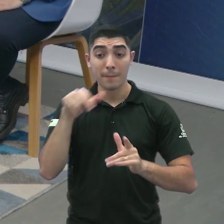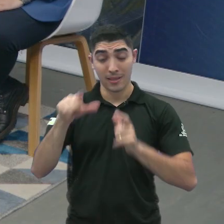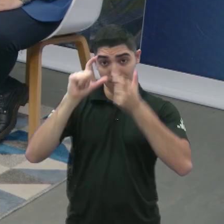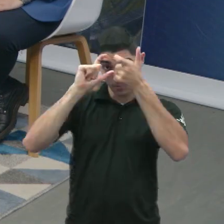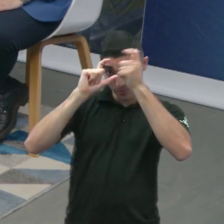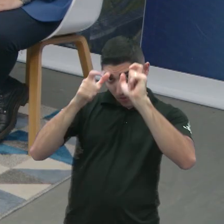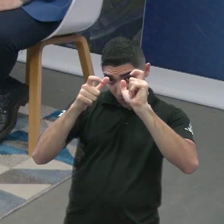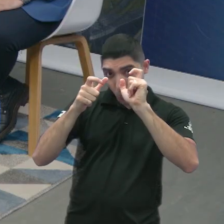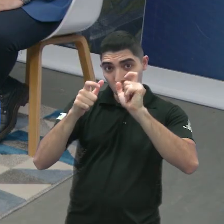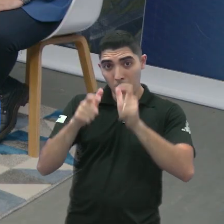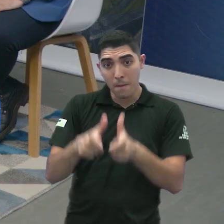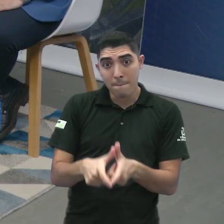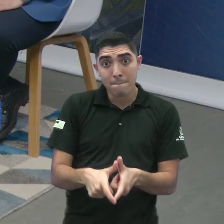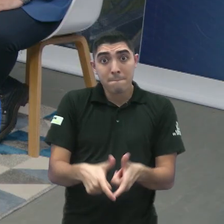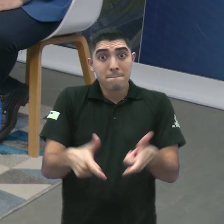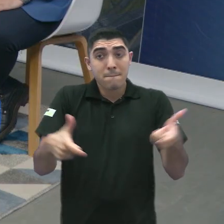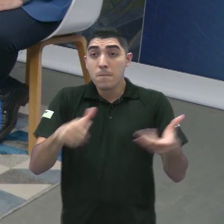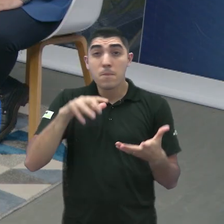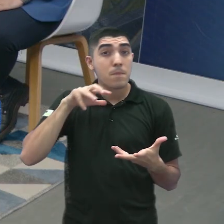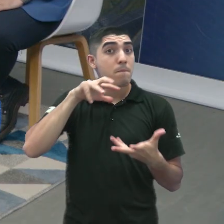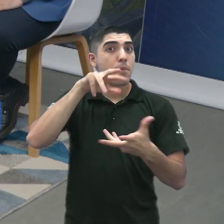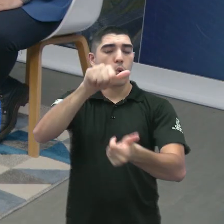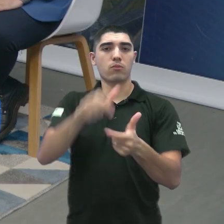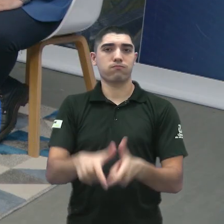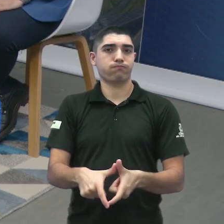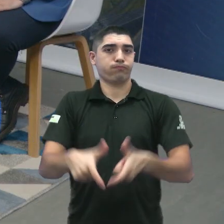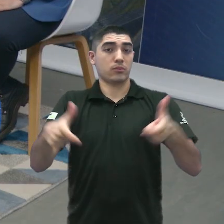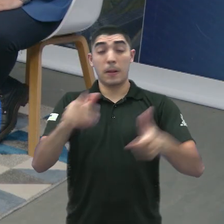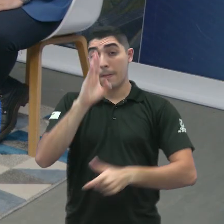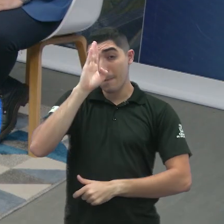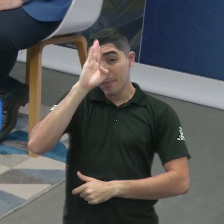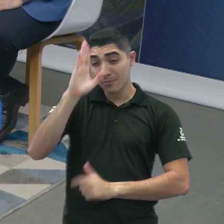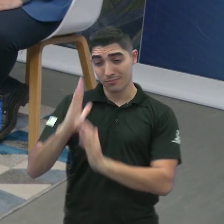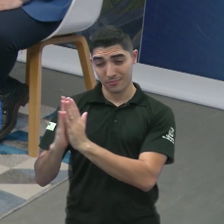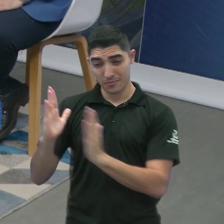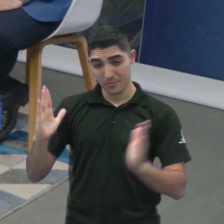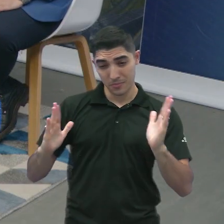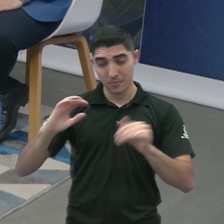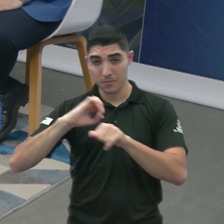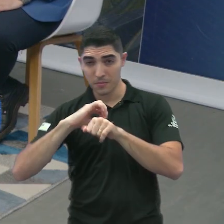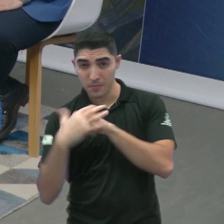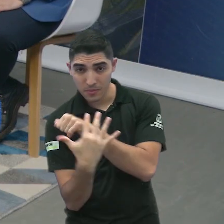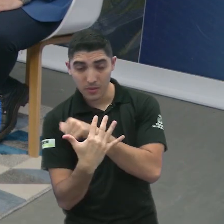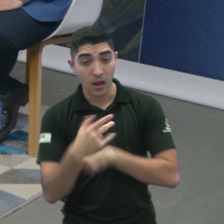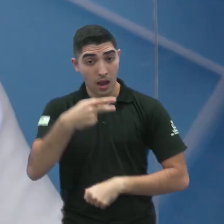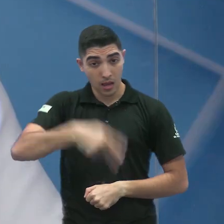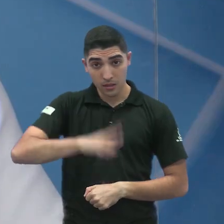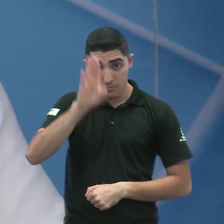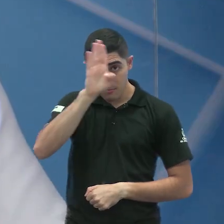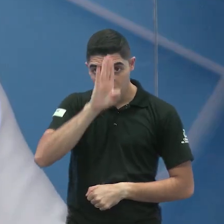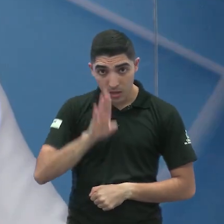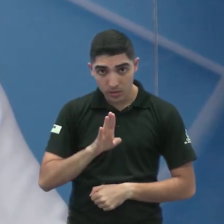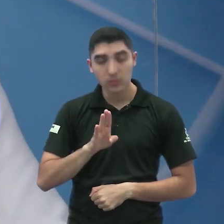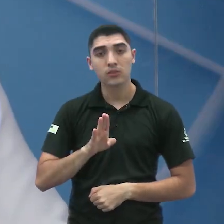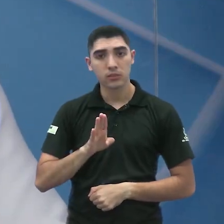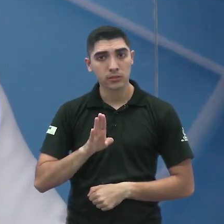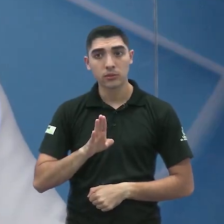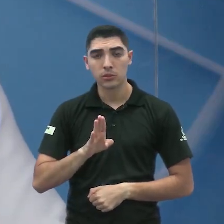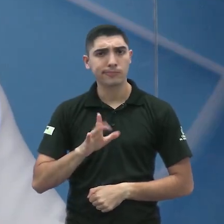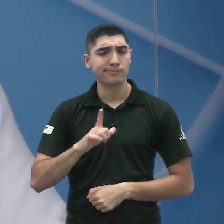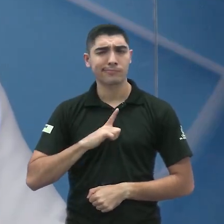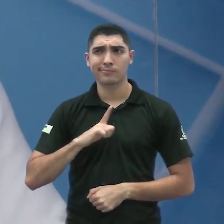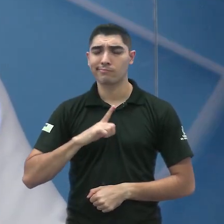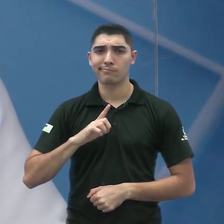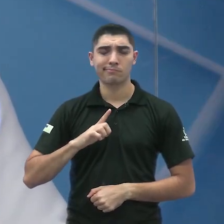questão mundial. A gente viu muito isso crescendo da pandemia para cá, né? No Brasil isso é muito forte